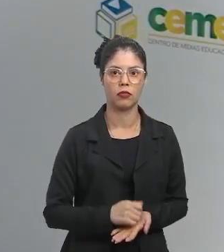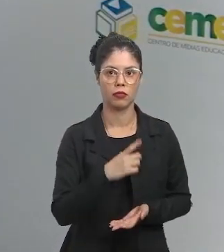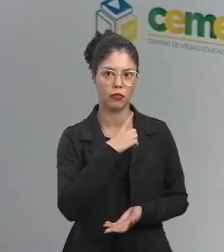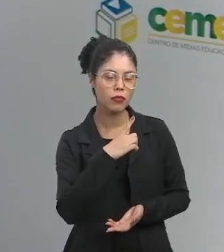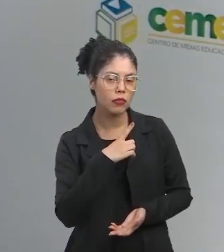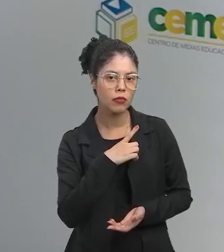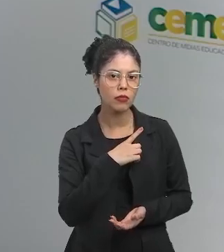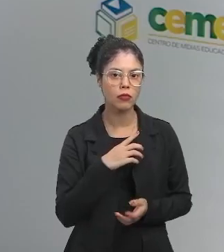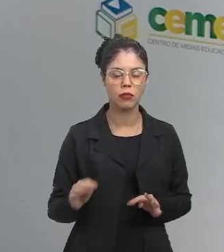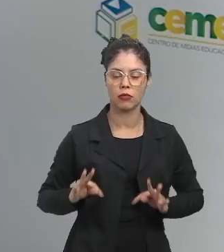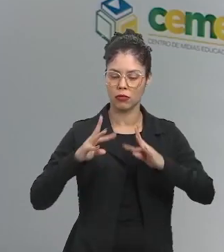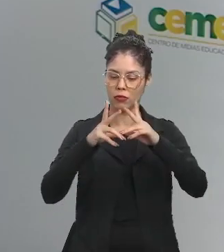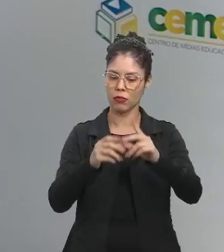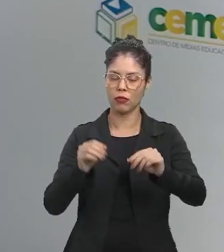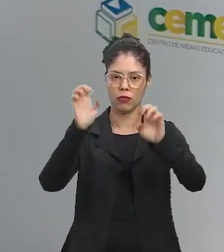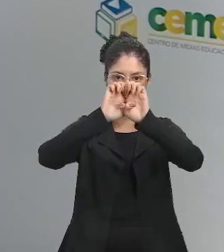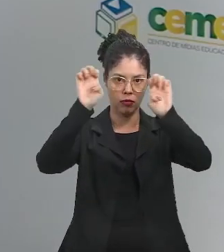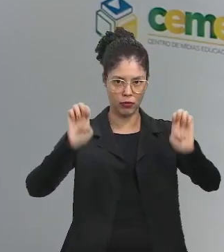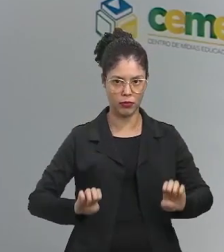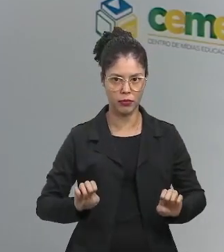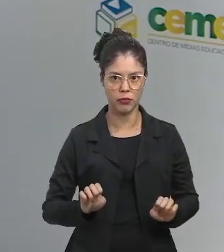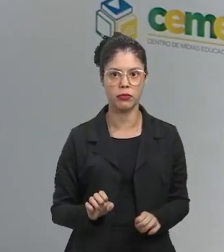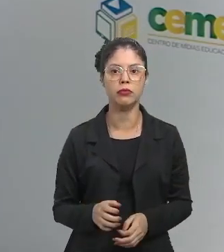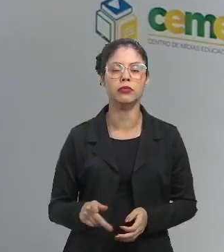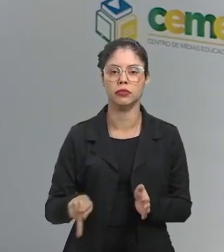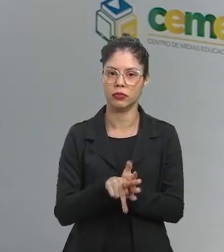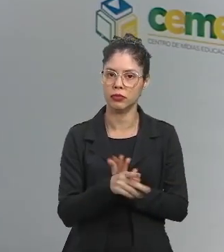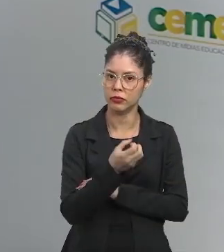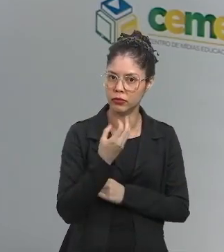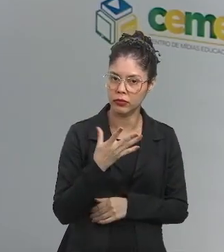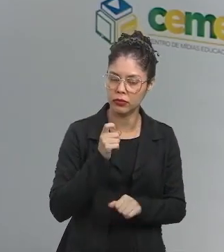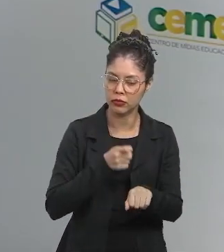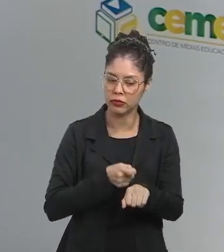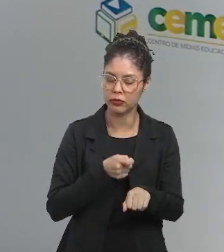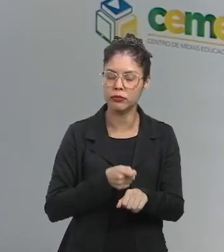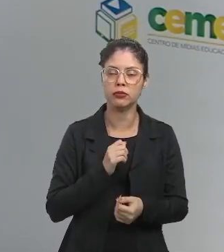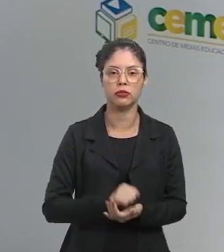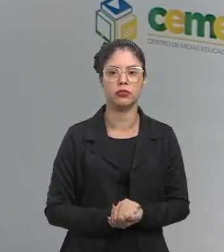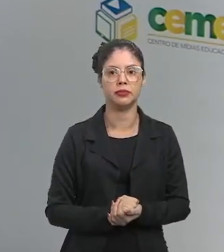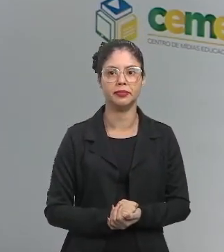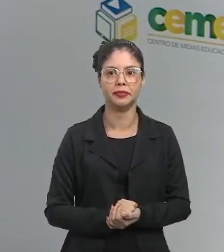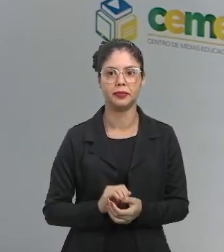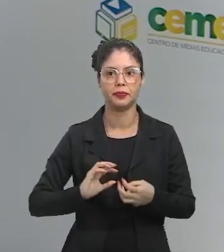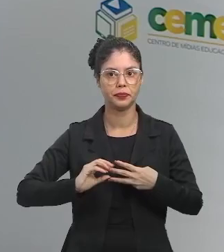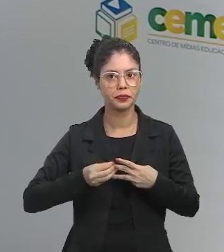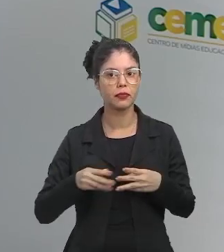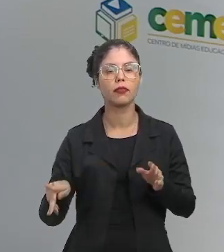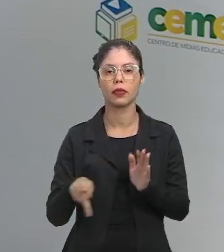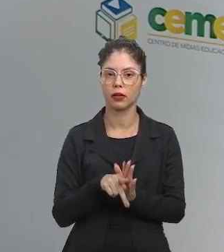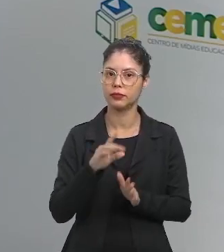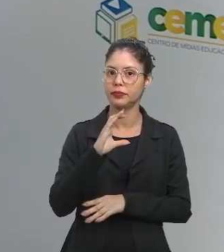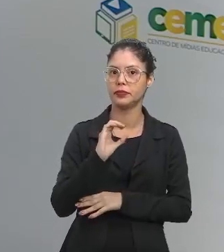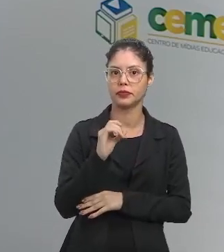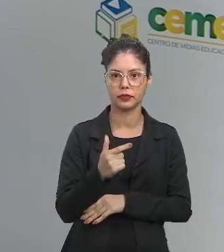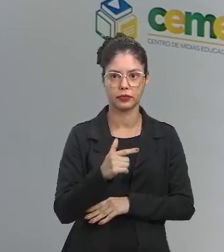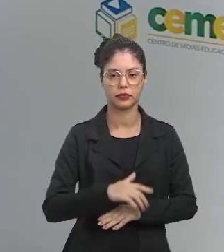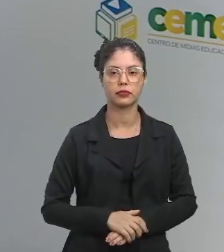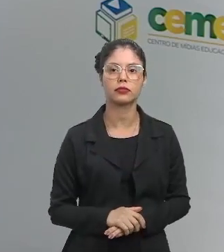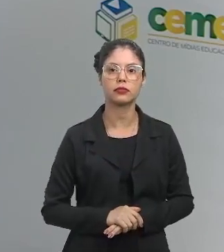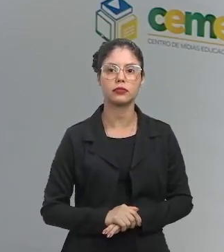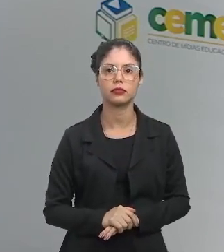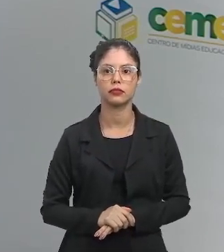tem toda aquela estrutura rígida por conta da celulose, que é um carboidrato.